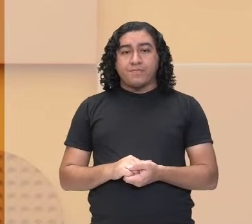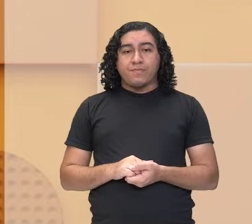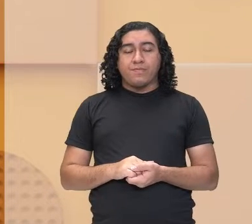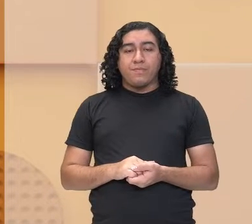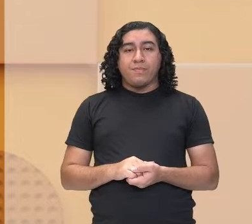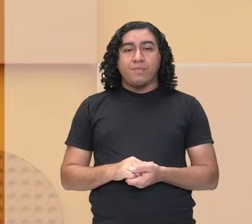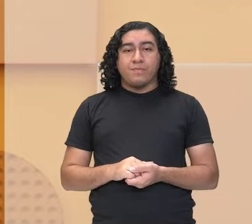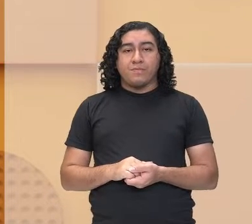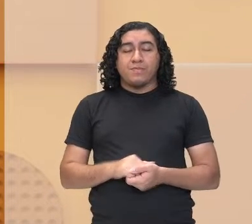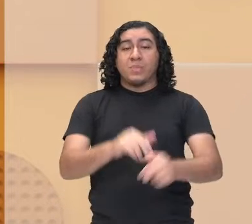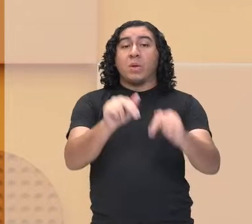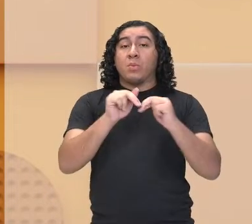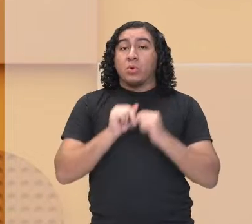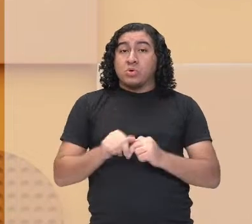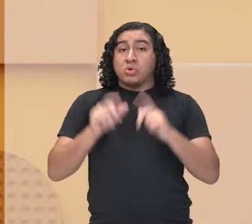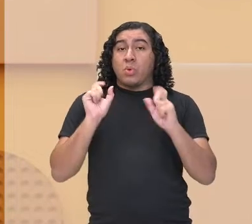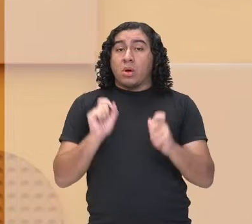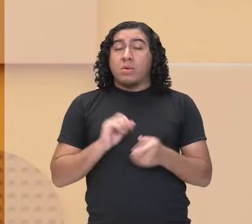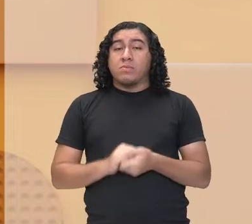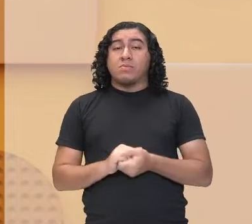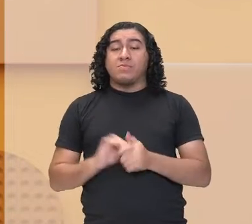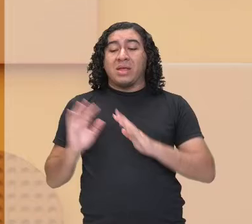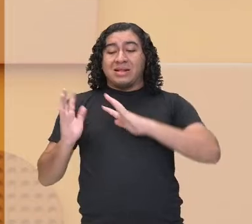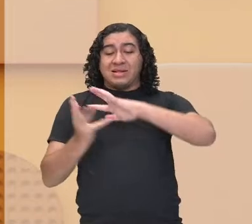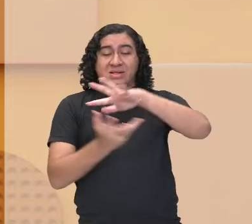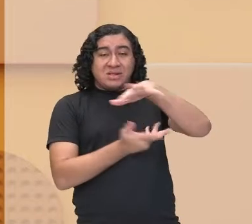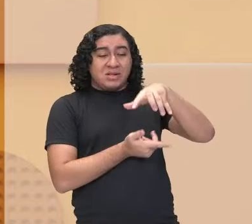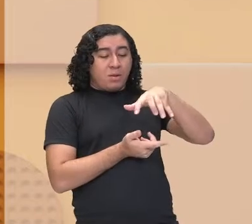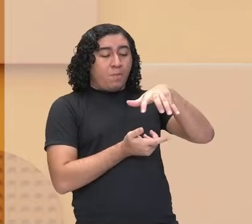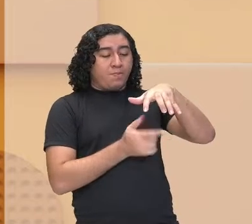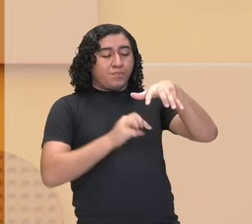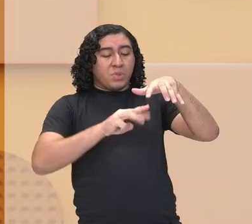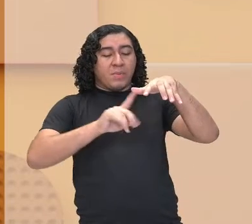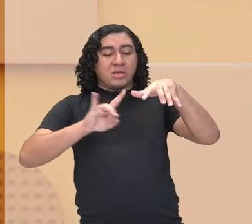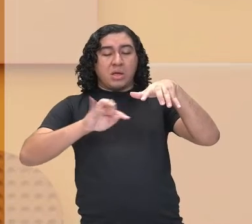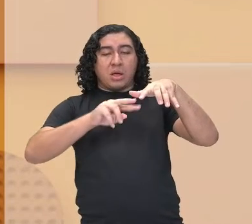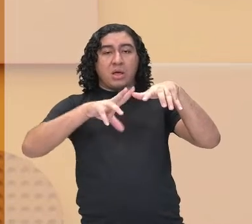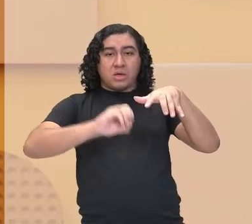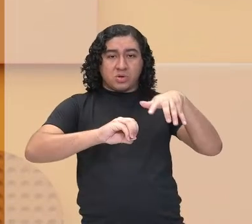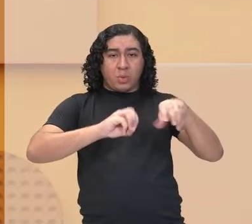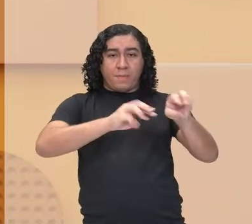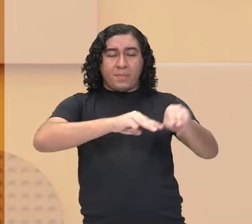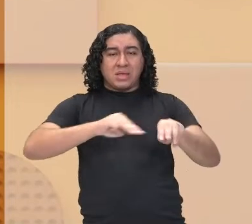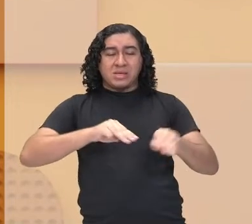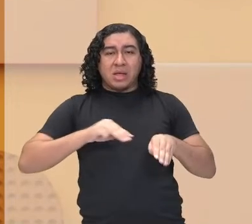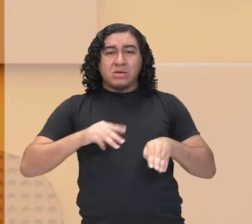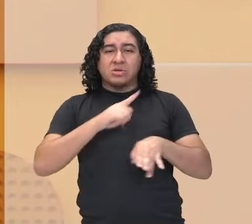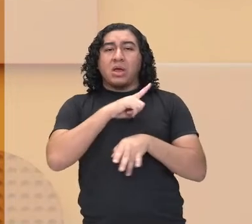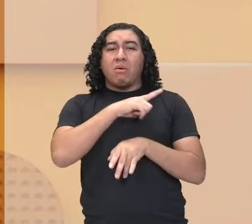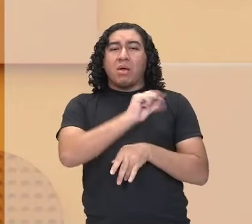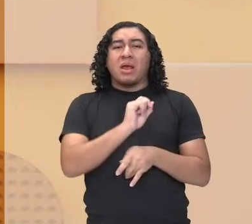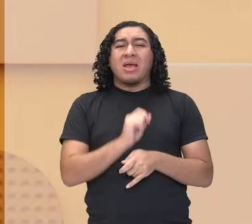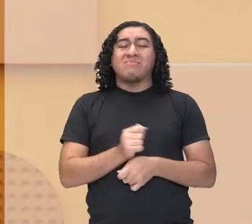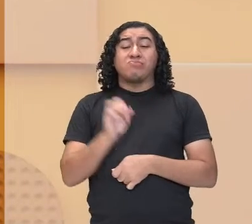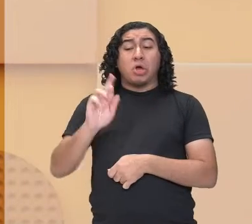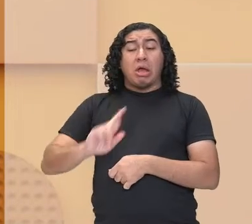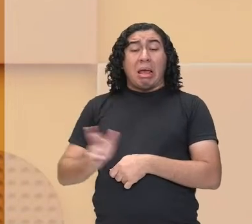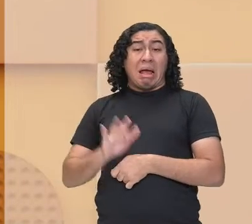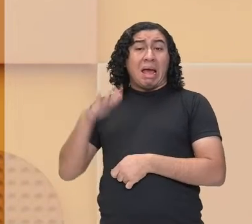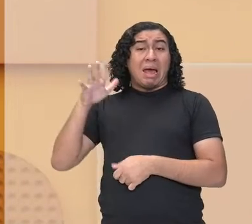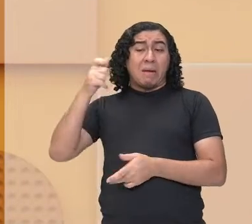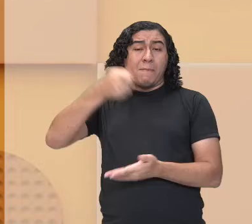Oriente. Então, a passagem pelo Mediterrâneo era uma passagem que estava muito dispendiosa, muito cara e